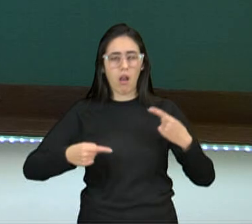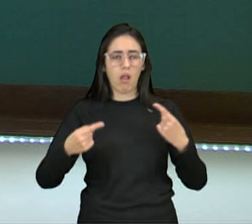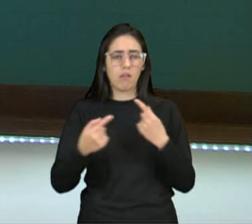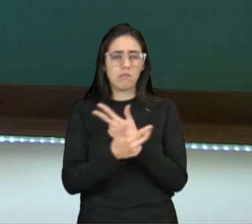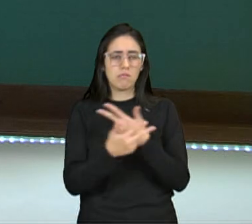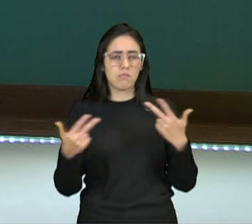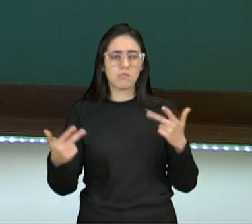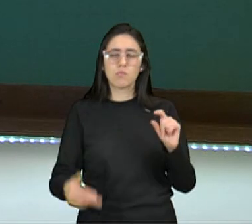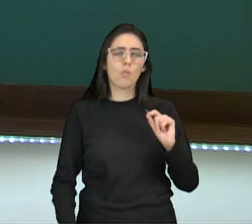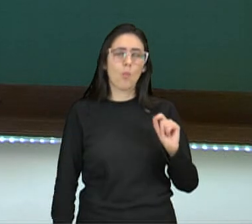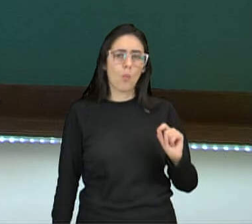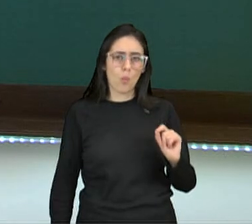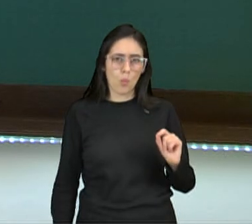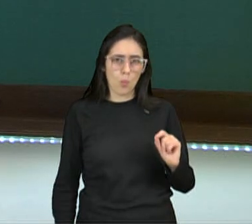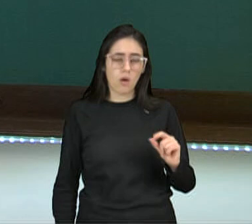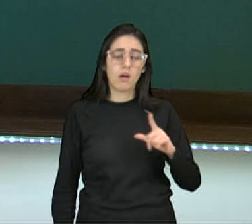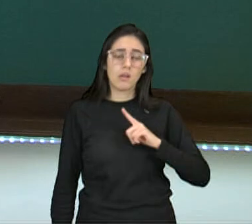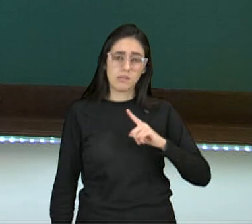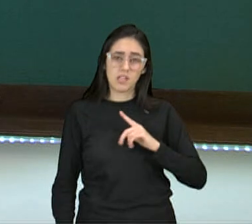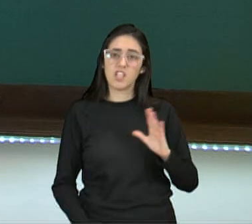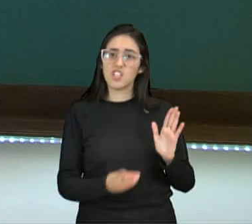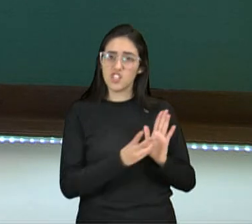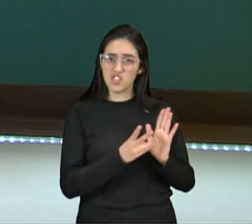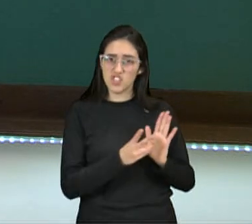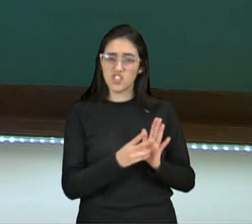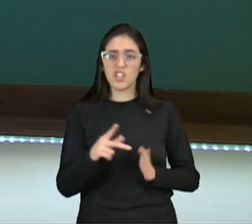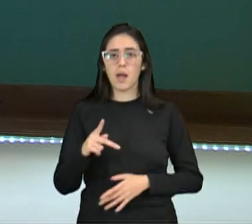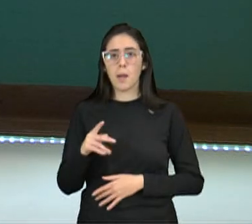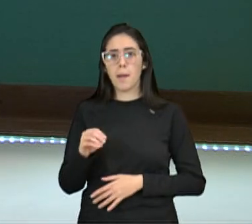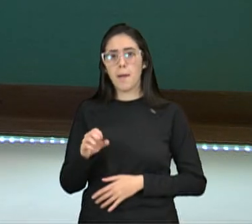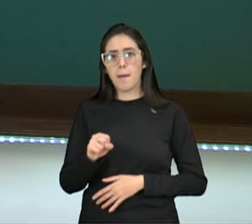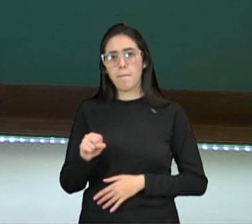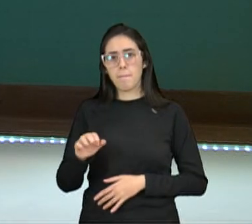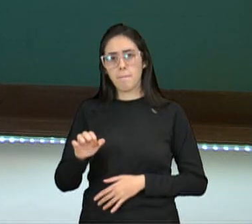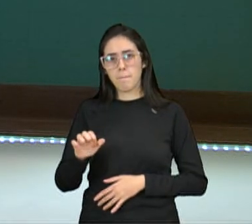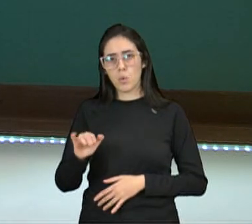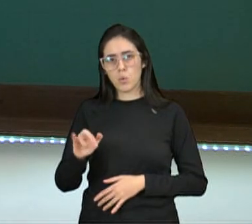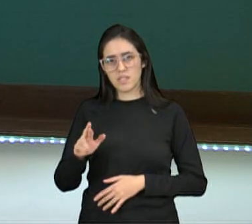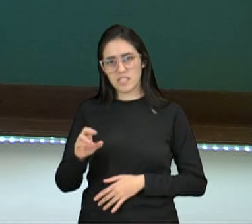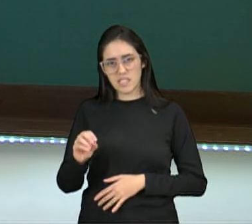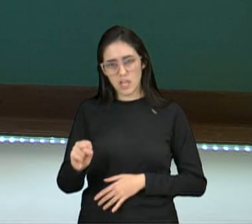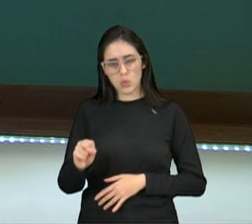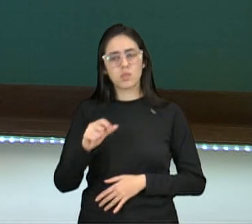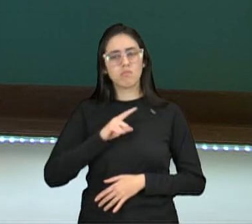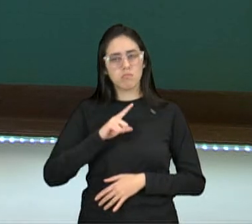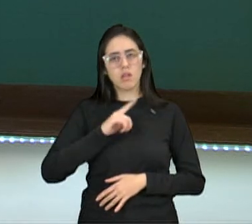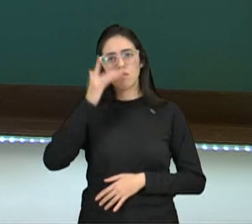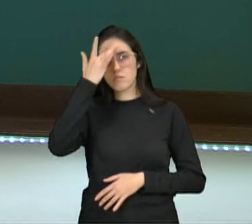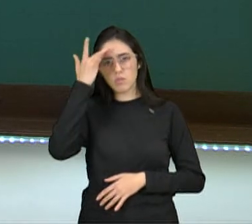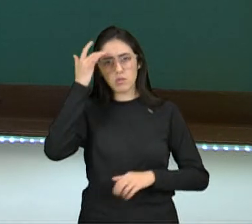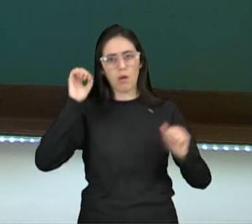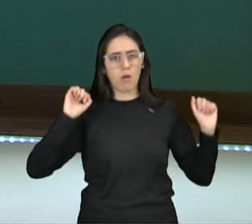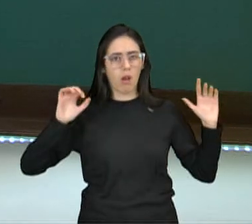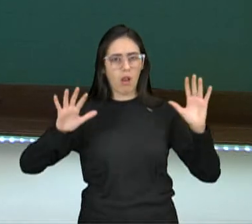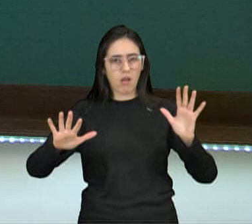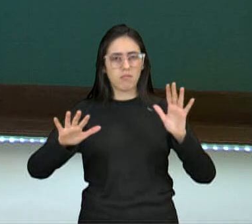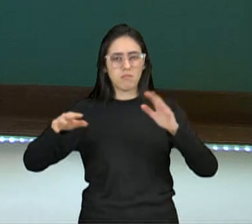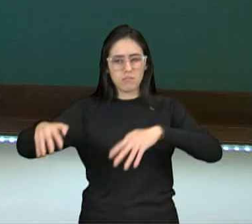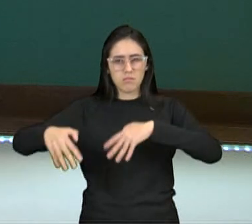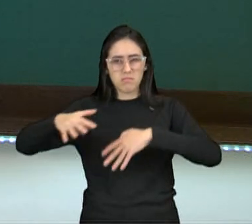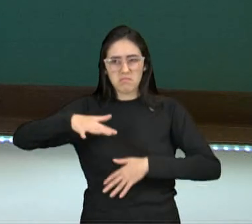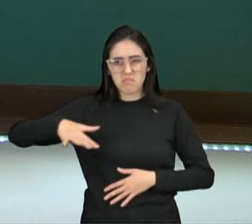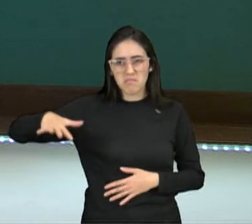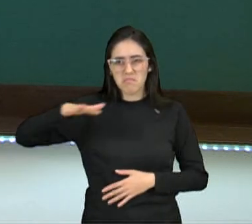né? Envolvendo indígenas, poceiros, né? Que vão surgir ali os conflitos junto com